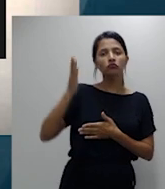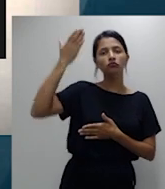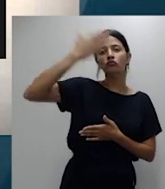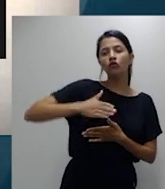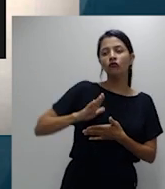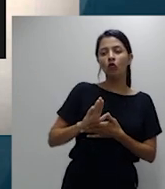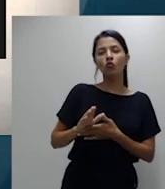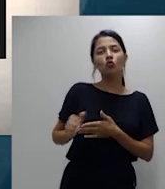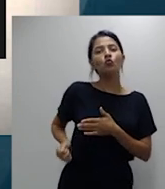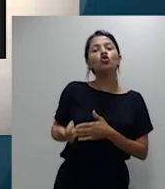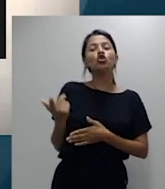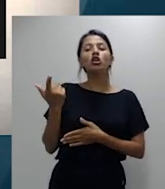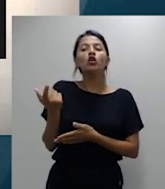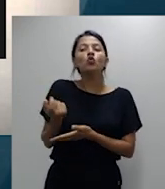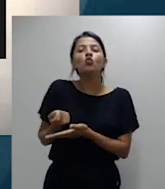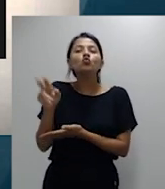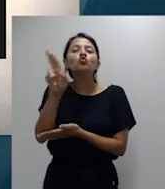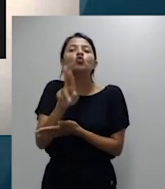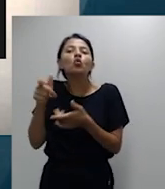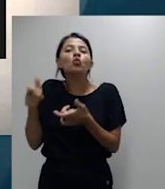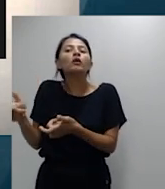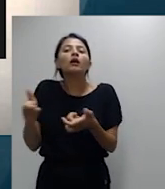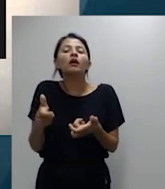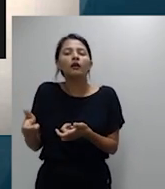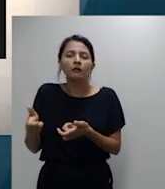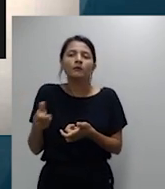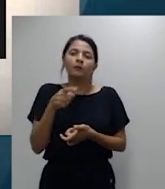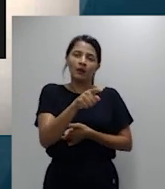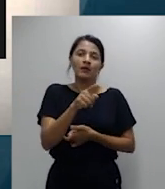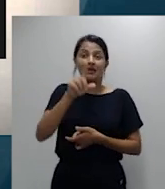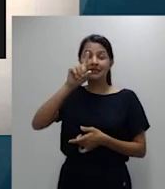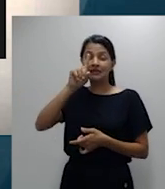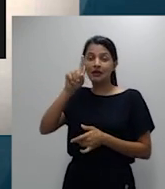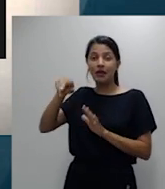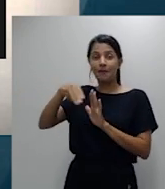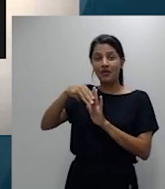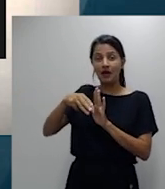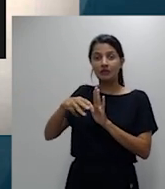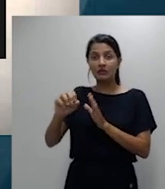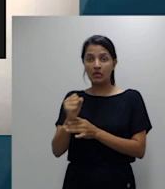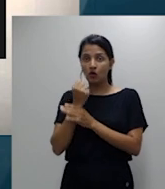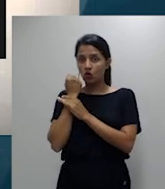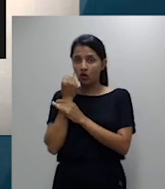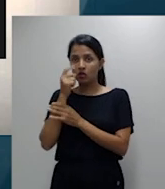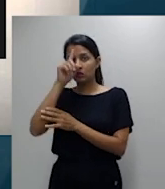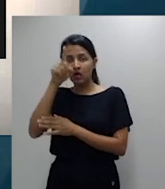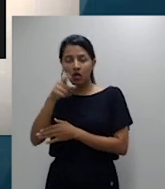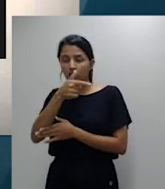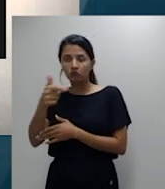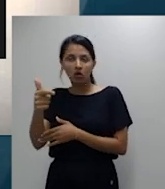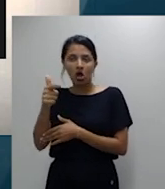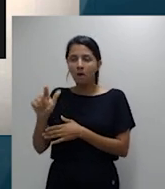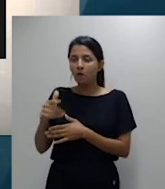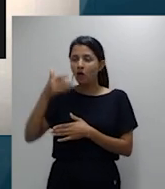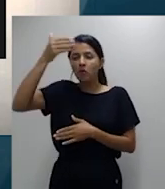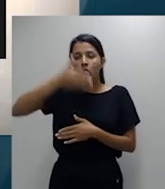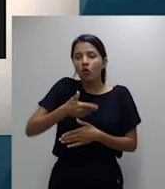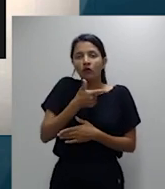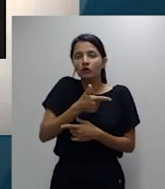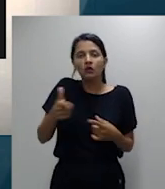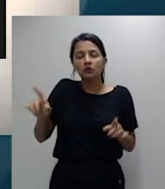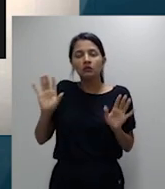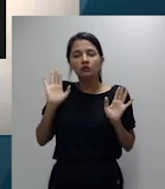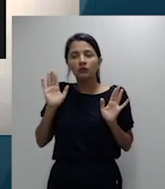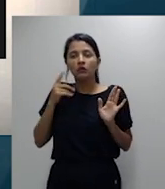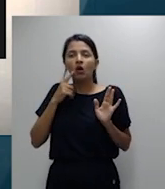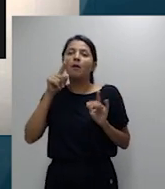nega agora neste mandado segurança não houve prova pré-constituída de que as penas foram realizados Esta é a razão pela qual